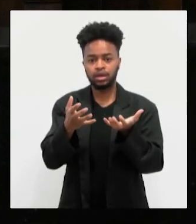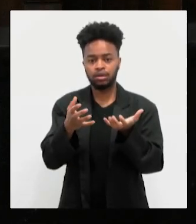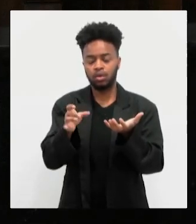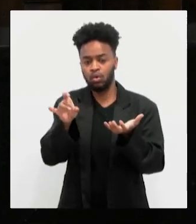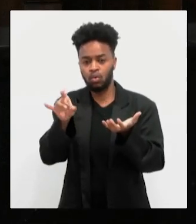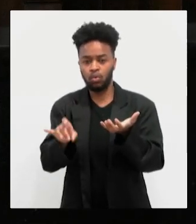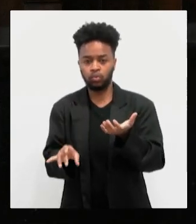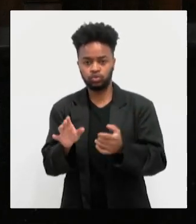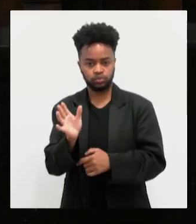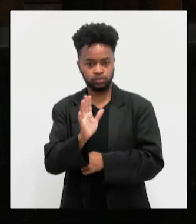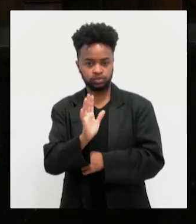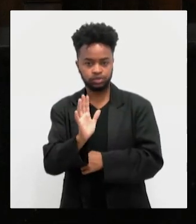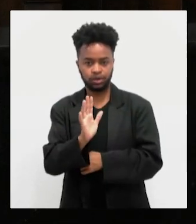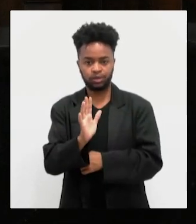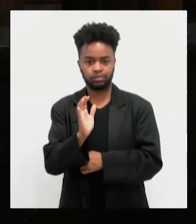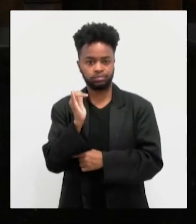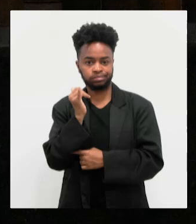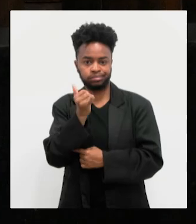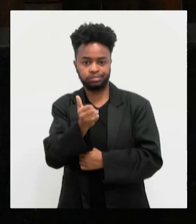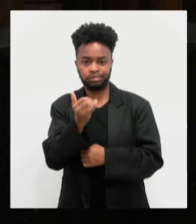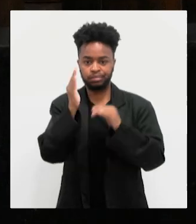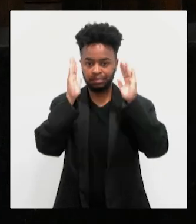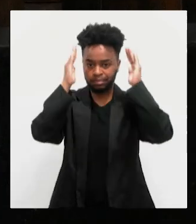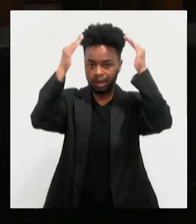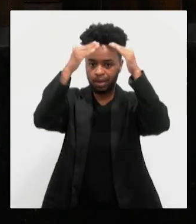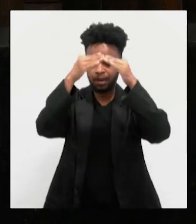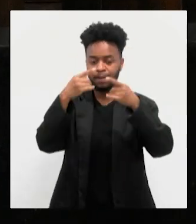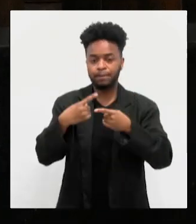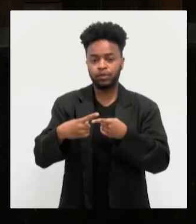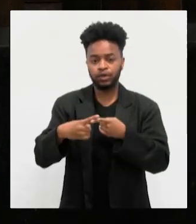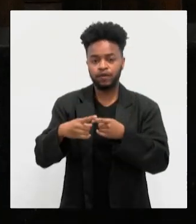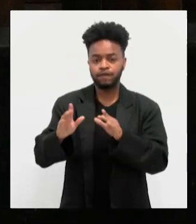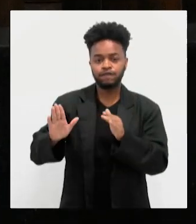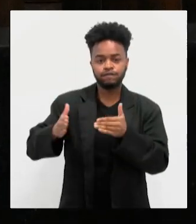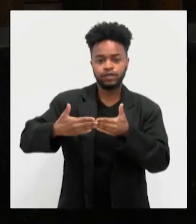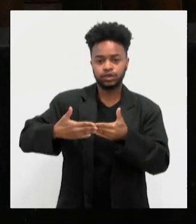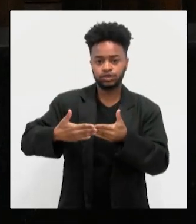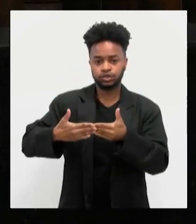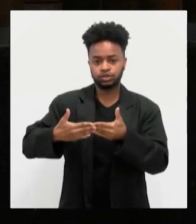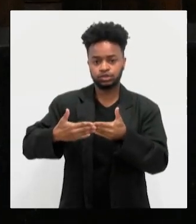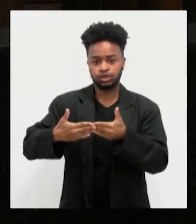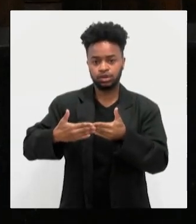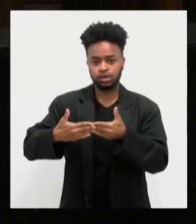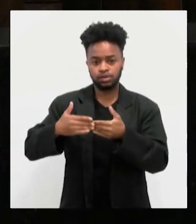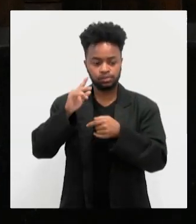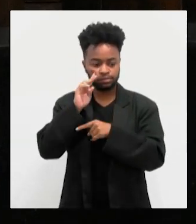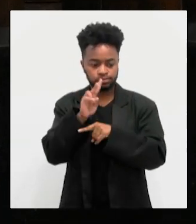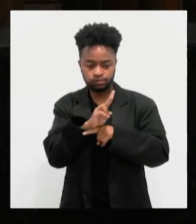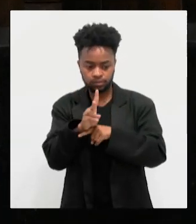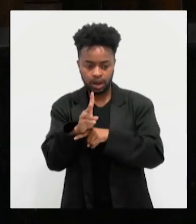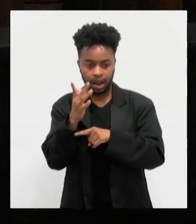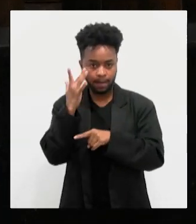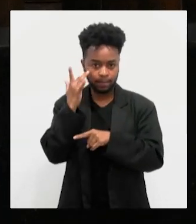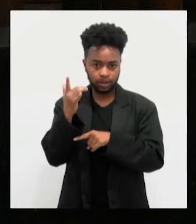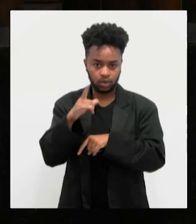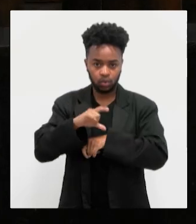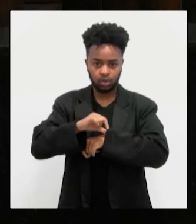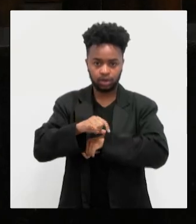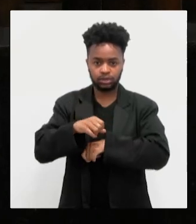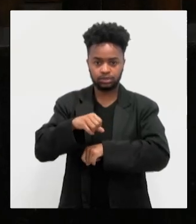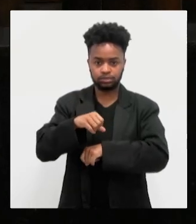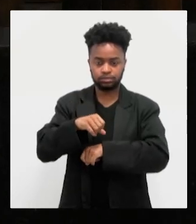adeus a ele, visto que o velório vai se encerrar, em tese, amanhã às 19